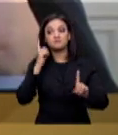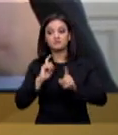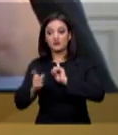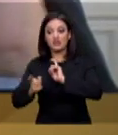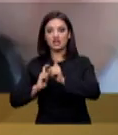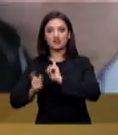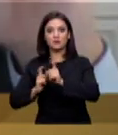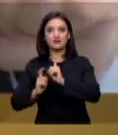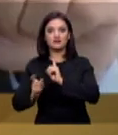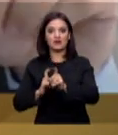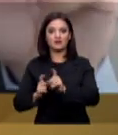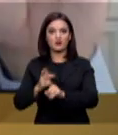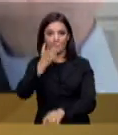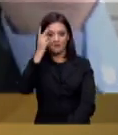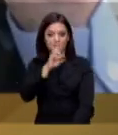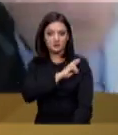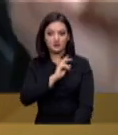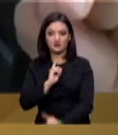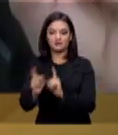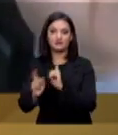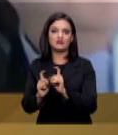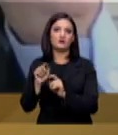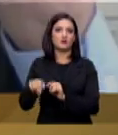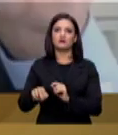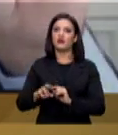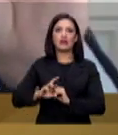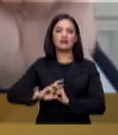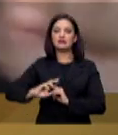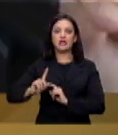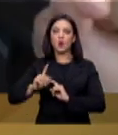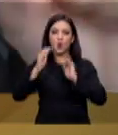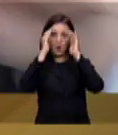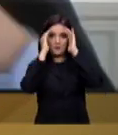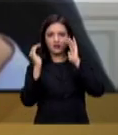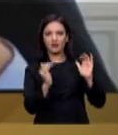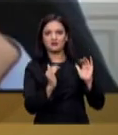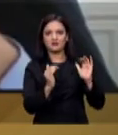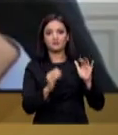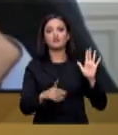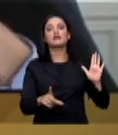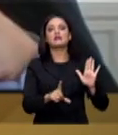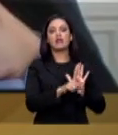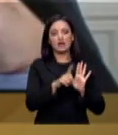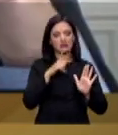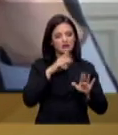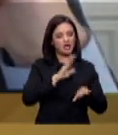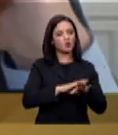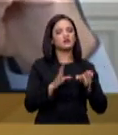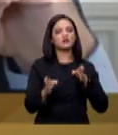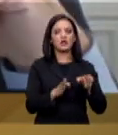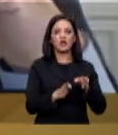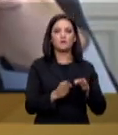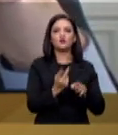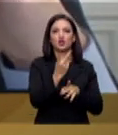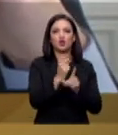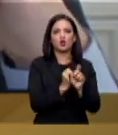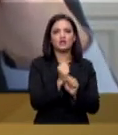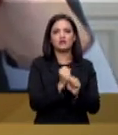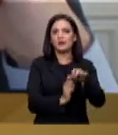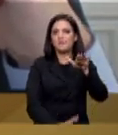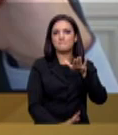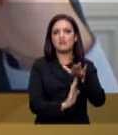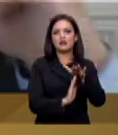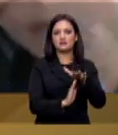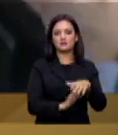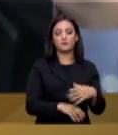Complementar 559, repito, fala em 12 meses, permitindo somente mais 12. E o artigo 1º da Lei